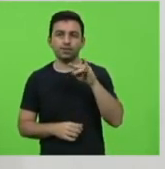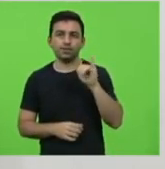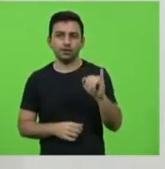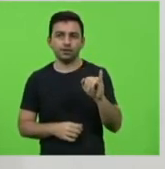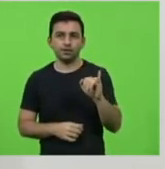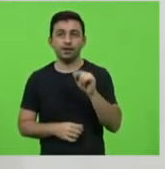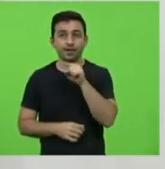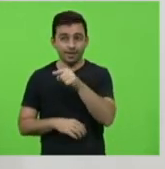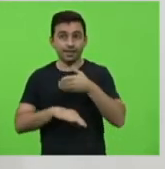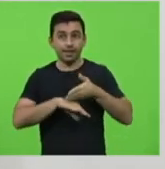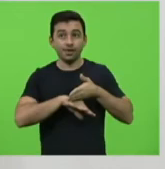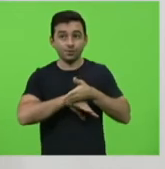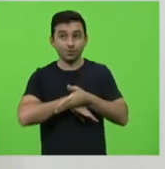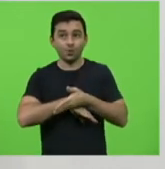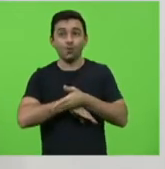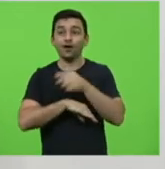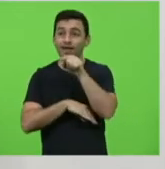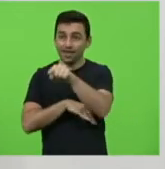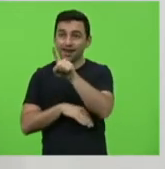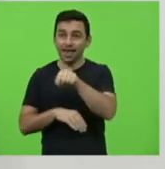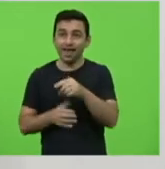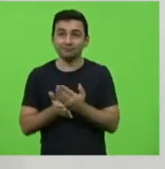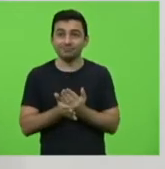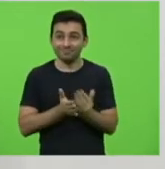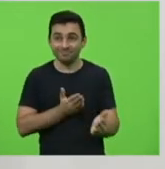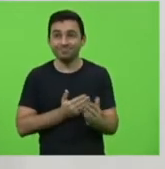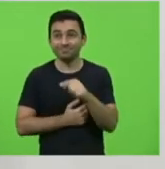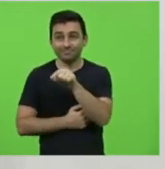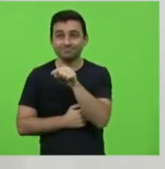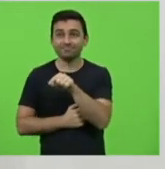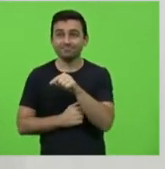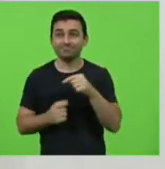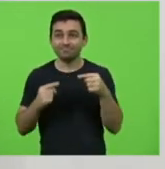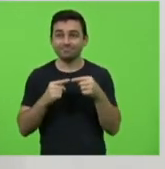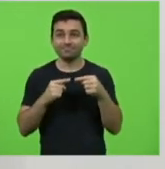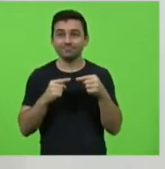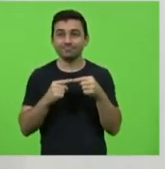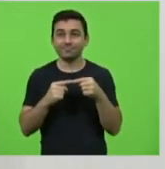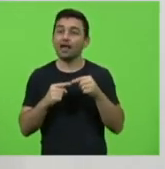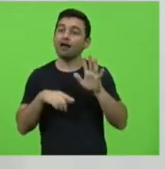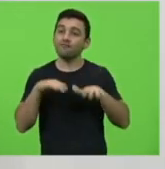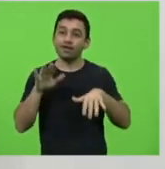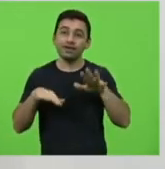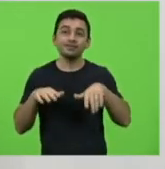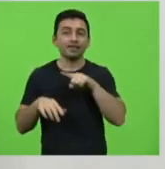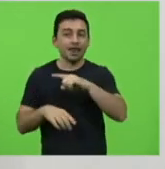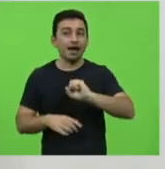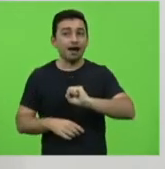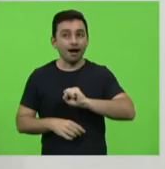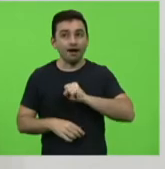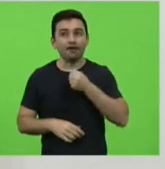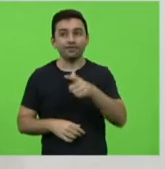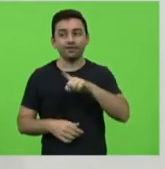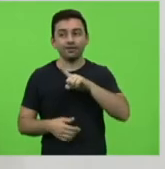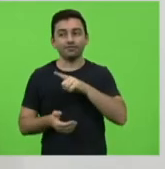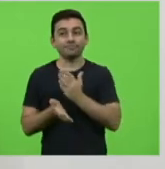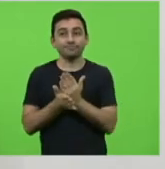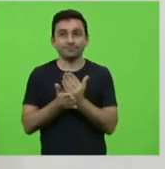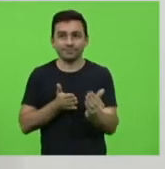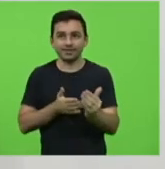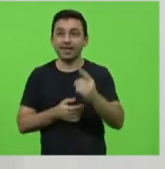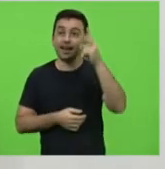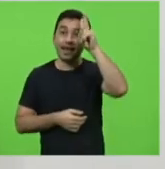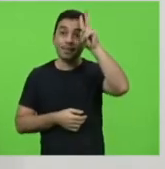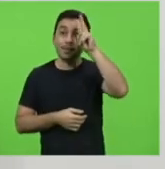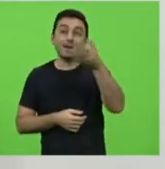ele entrou na polícia, ele era remanescente também. Talvez por isso que ele tenha tanta raiva dos remanescentes, porque ele lembra de